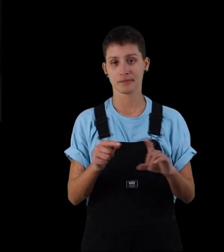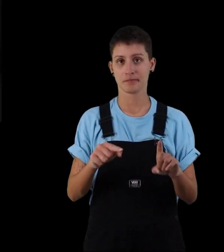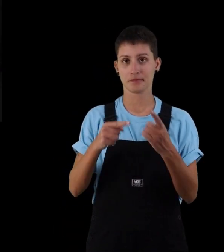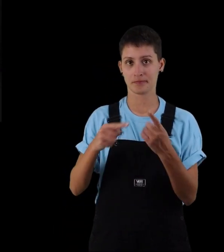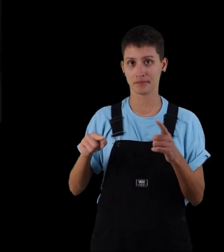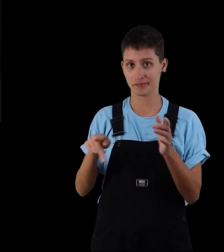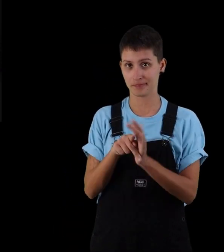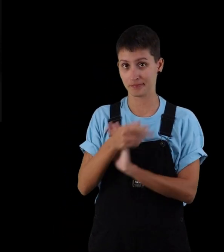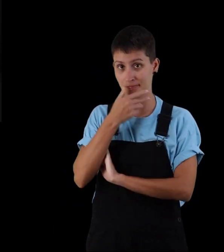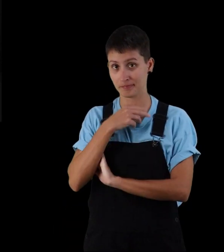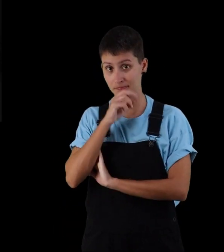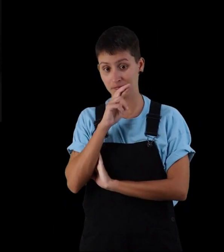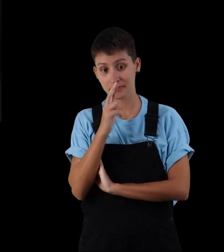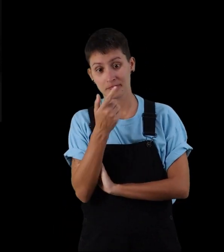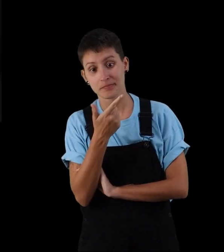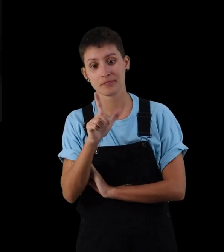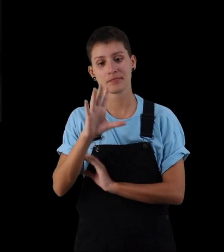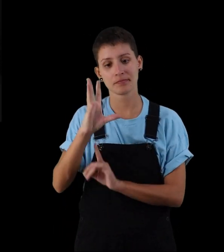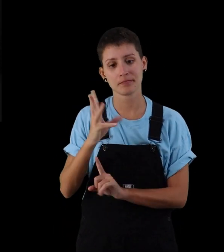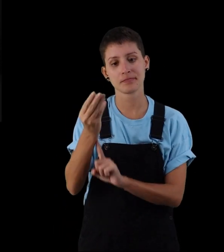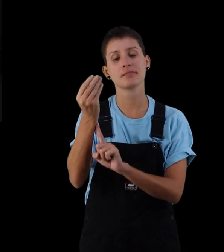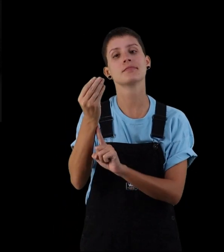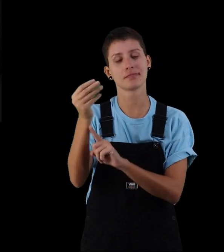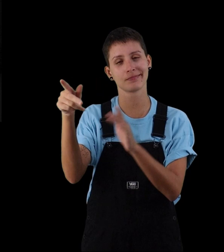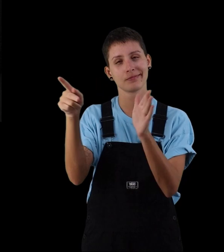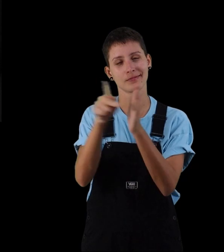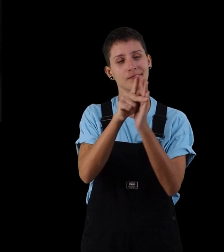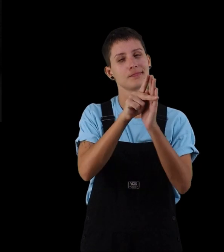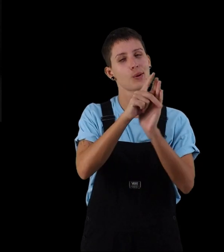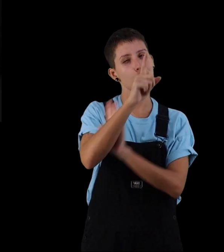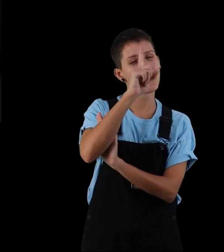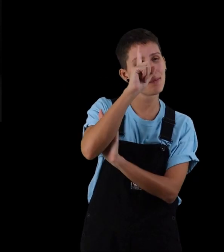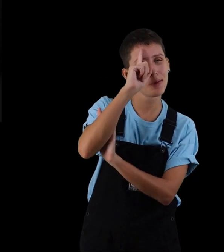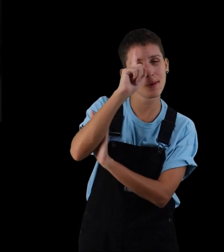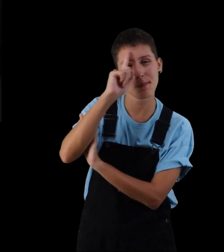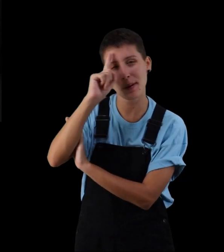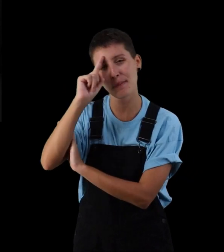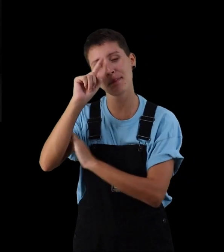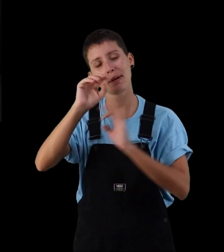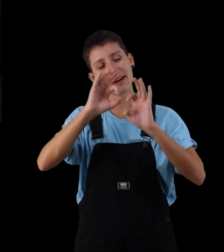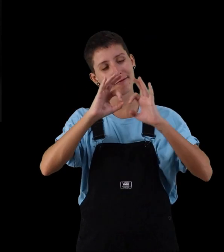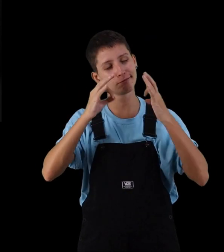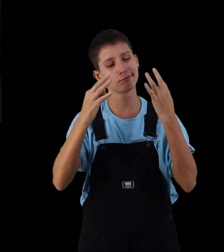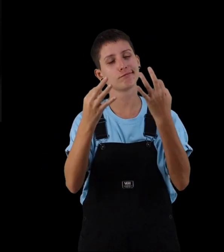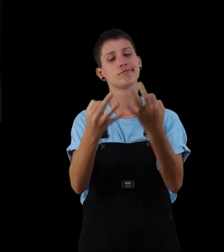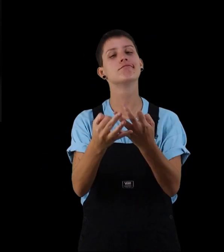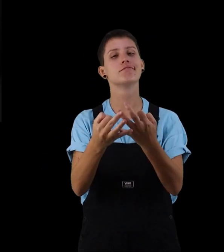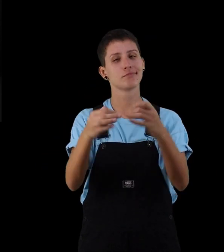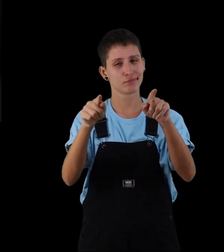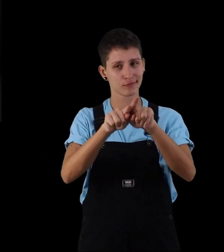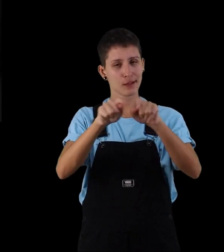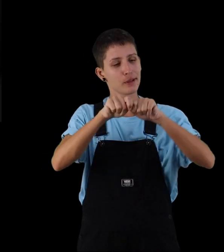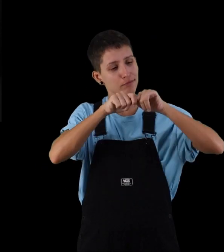As composições do pai e de outros artistas faziam parte da paisagem cotidiana daquela